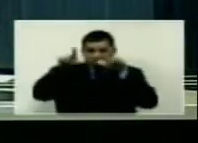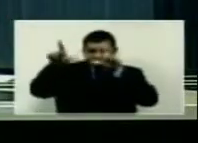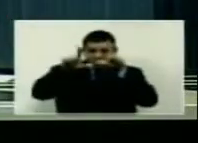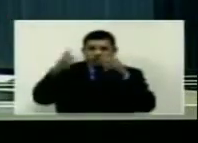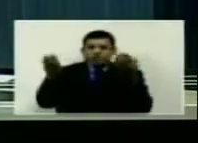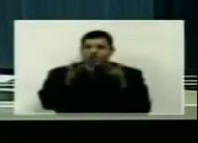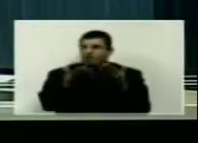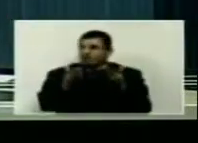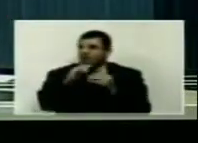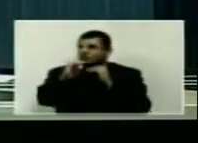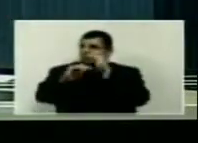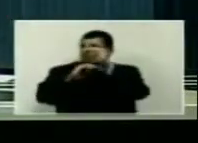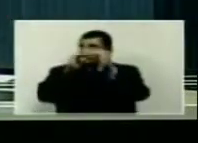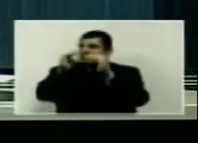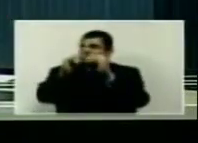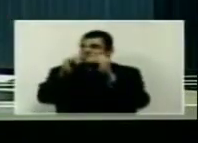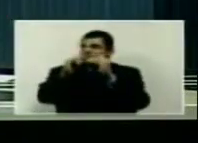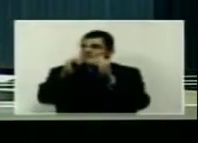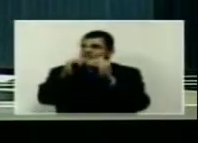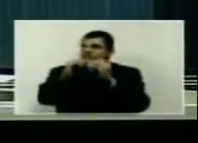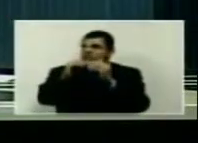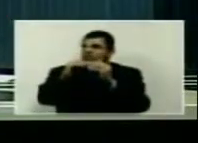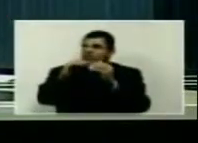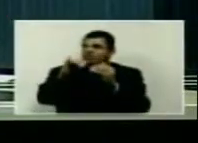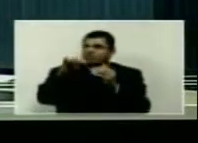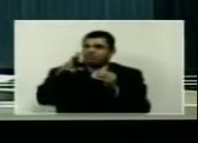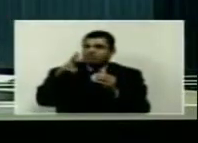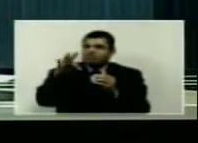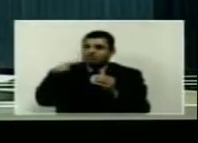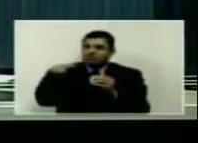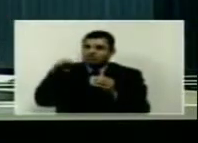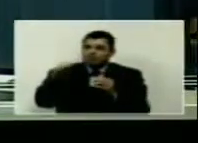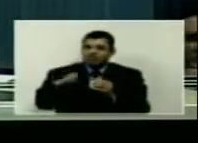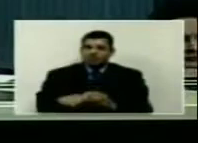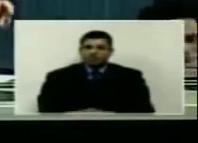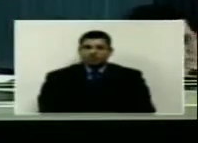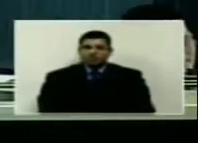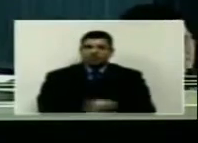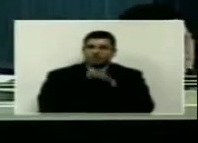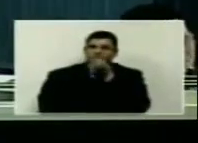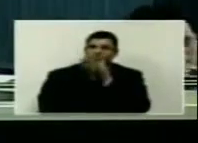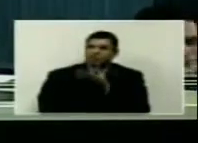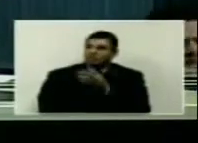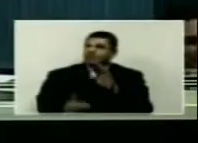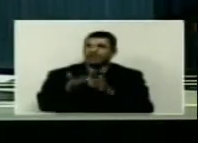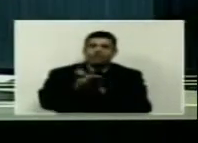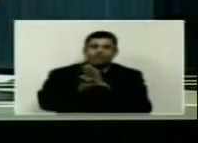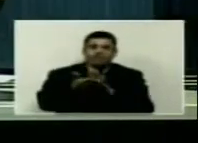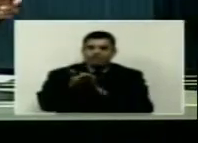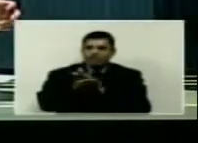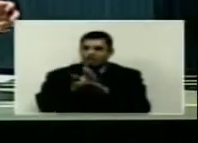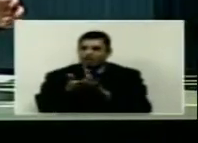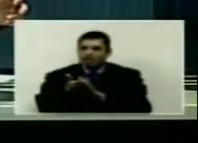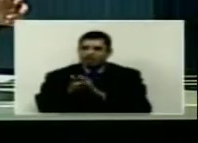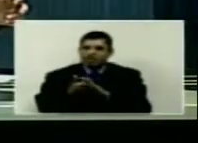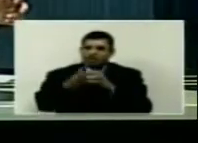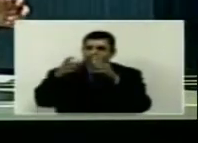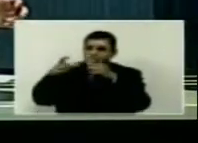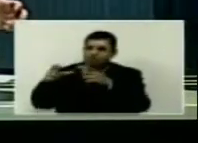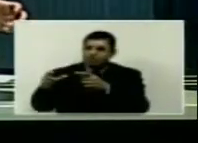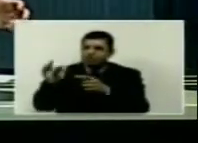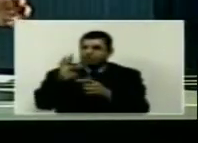e agora em processo de inclusão dos smartphones. E nenhum membro da nossa